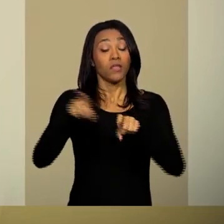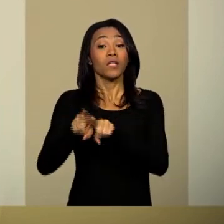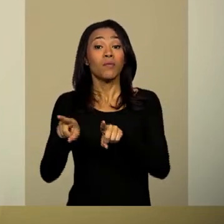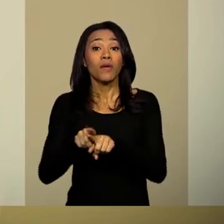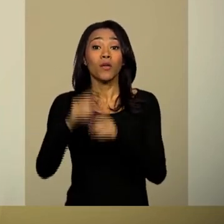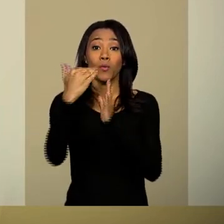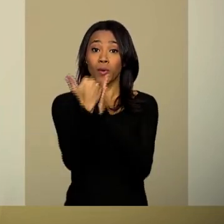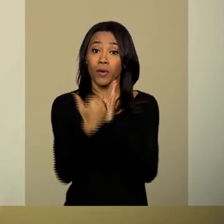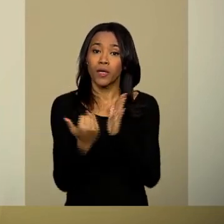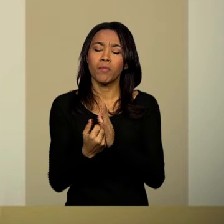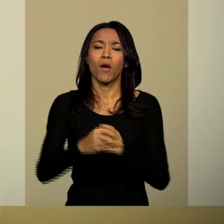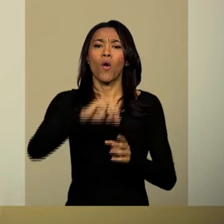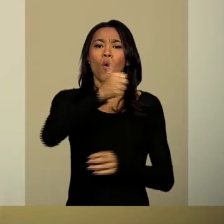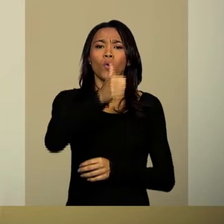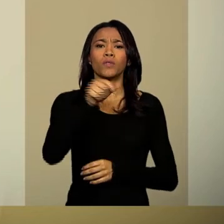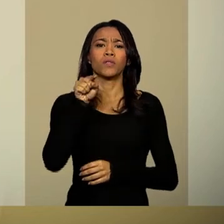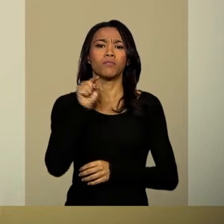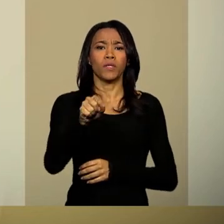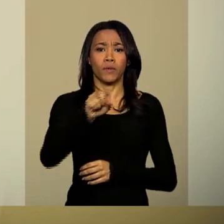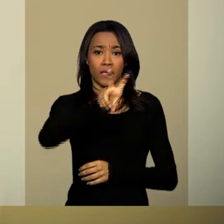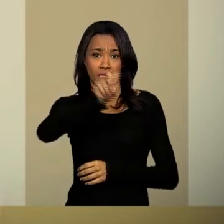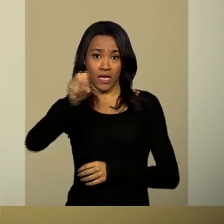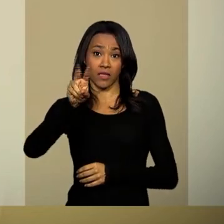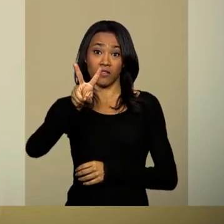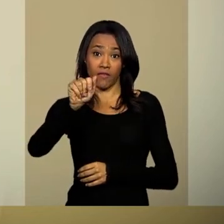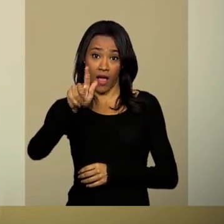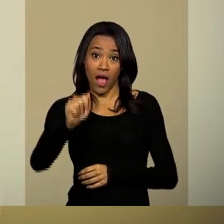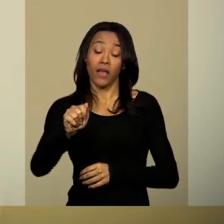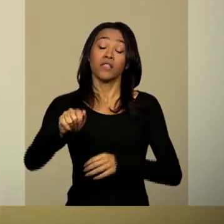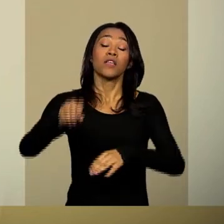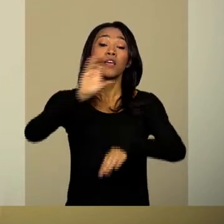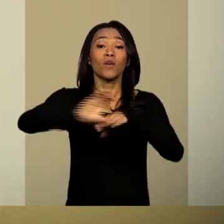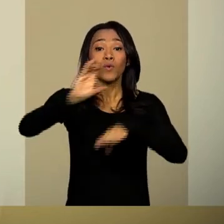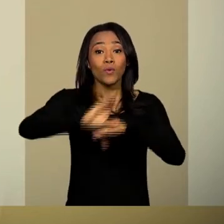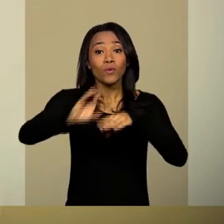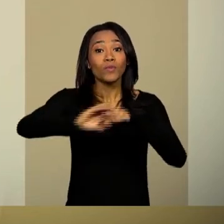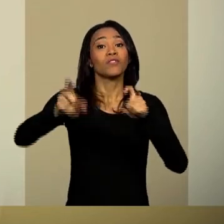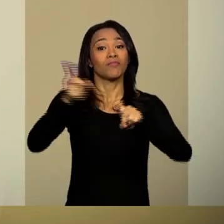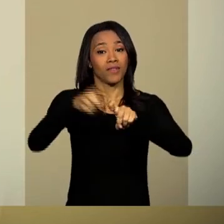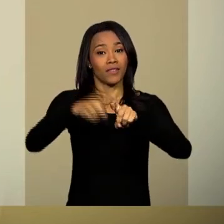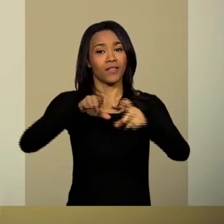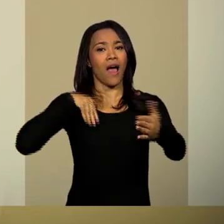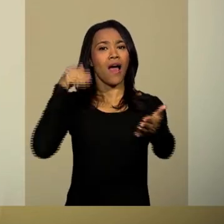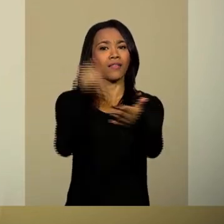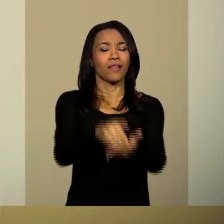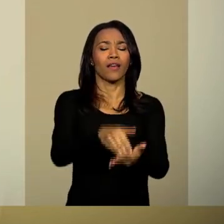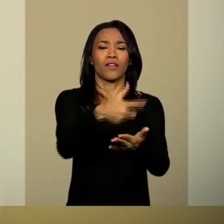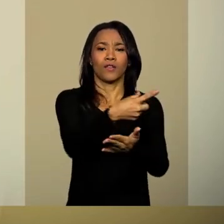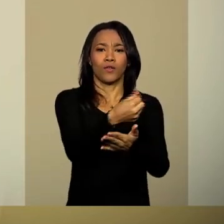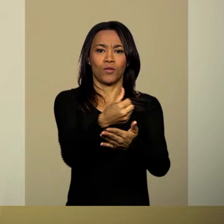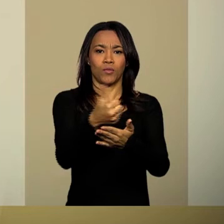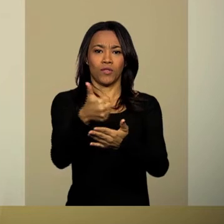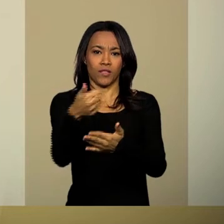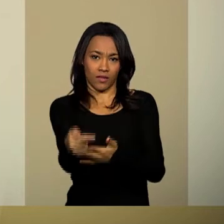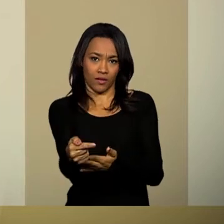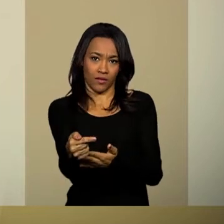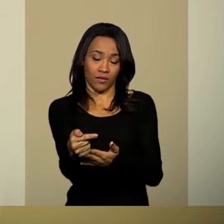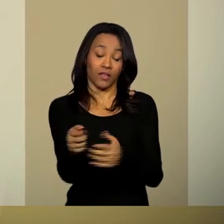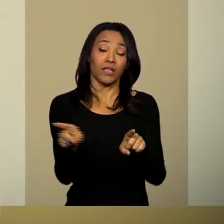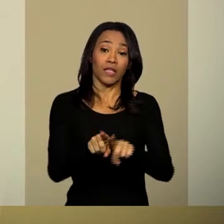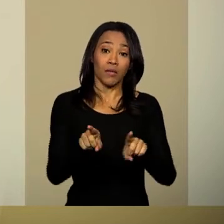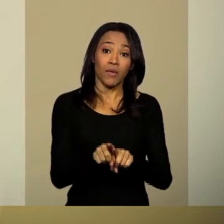criação de 11.500 vagas em cursos de graduação de medicina até 2017 para a